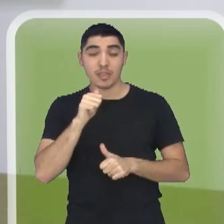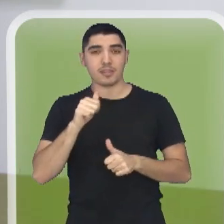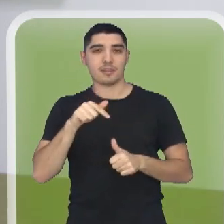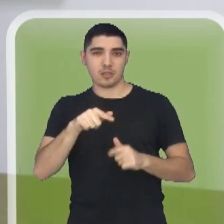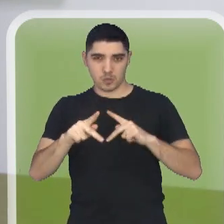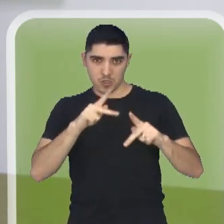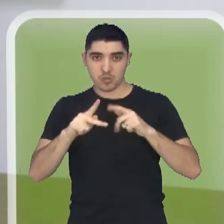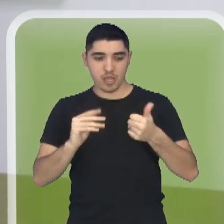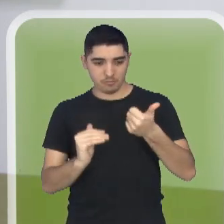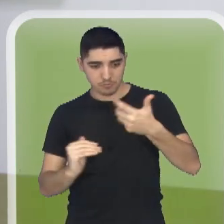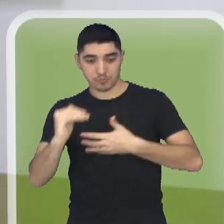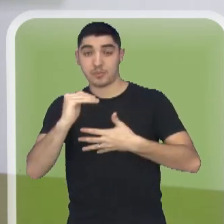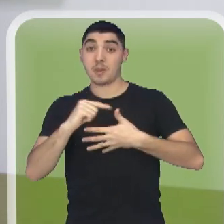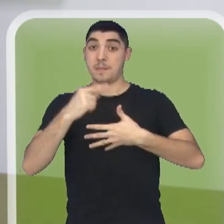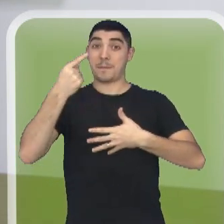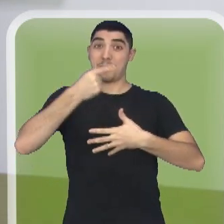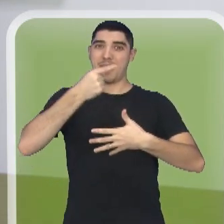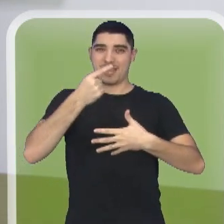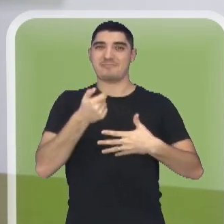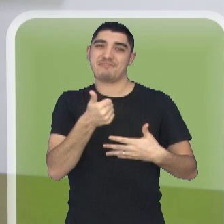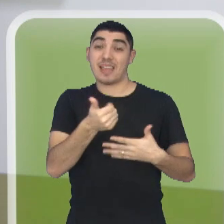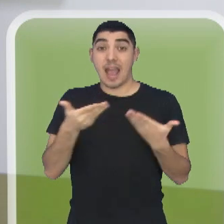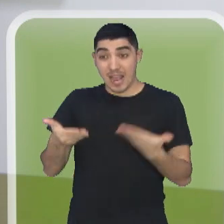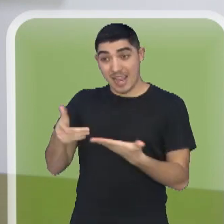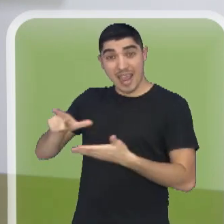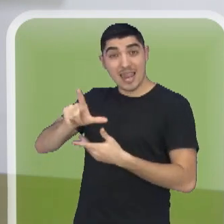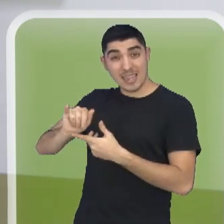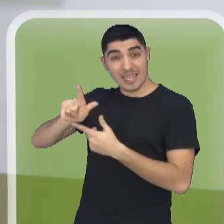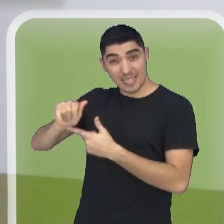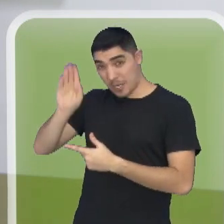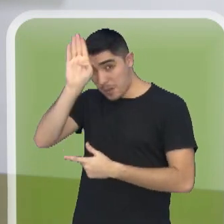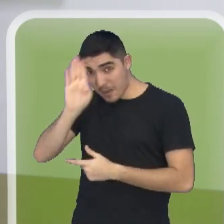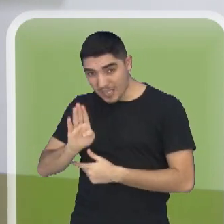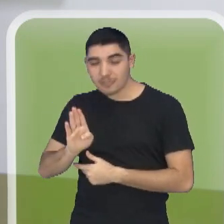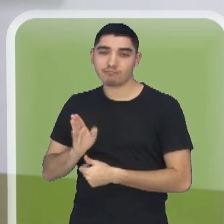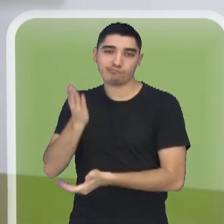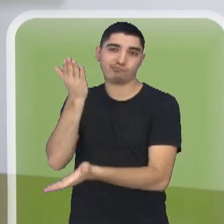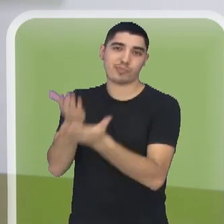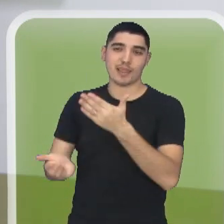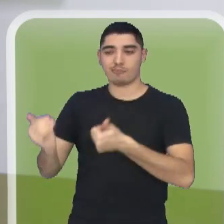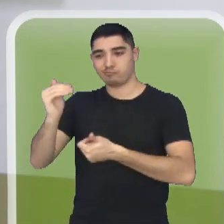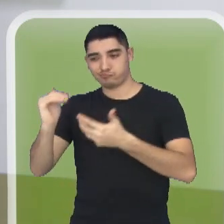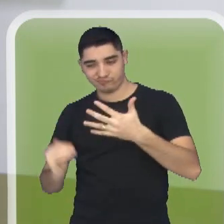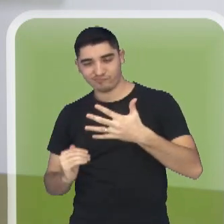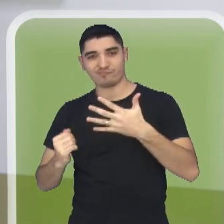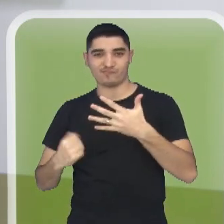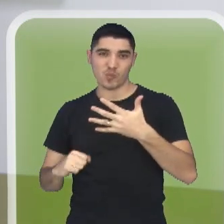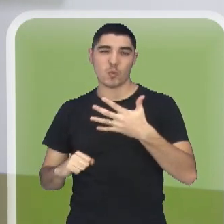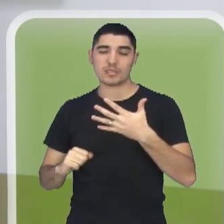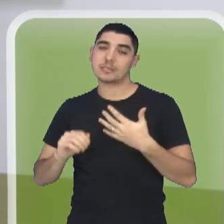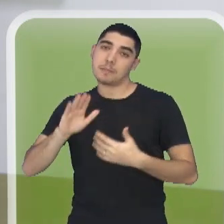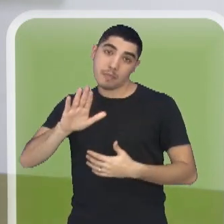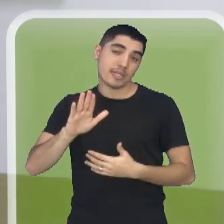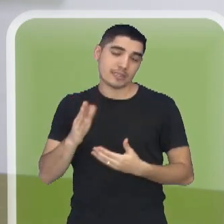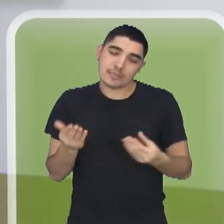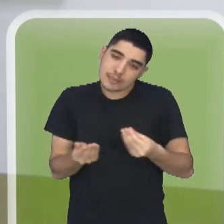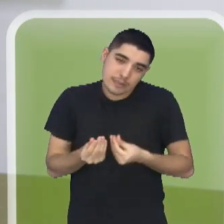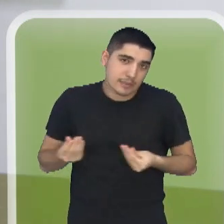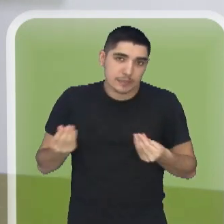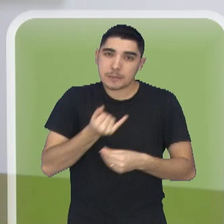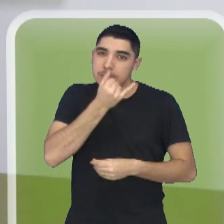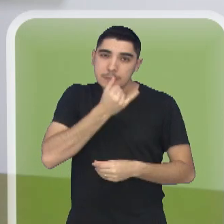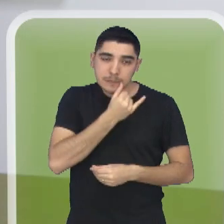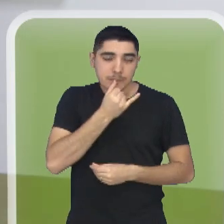do campeonato. Aí chegou agora na Liga Nacional, acabou tendo essa derrota aí depois de um bom tempo. Mas digerir essa derrota, ver o que errou, o